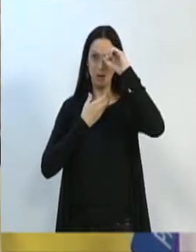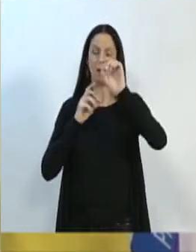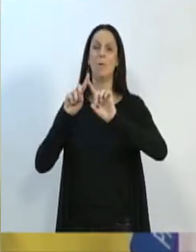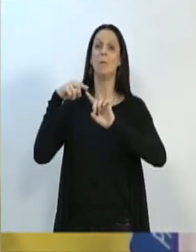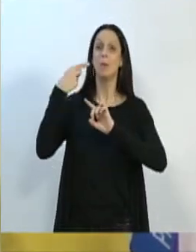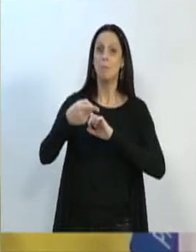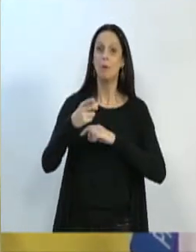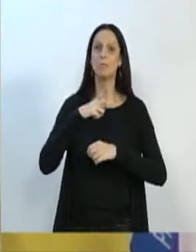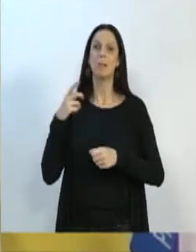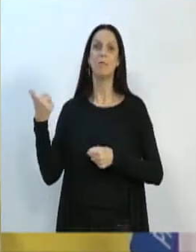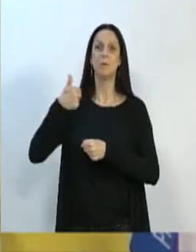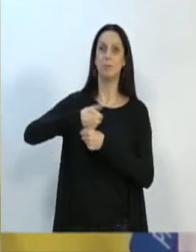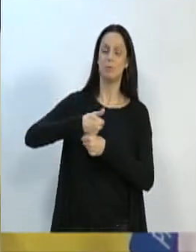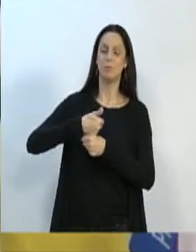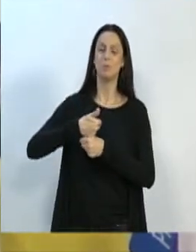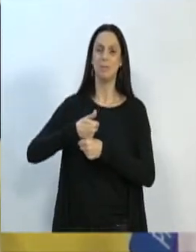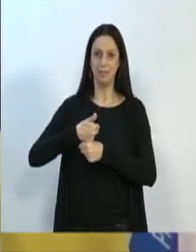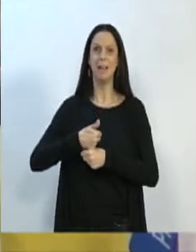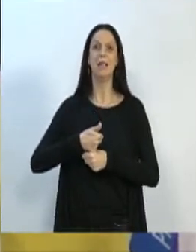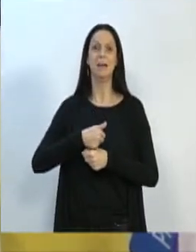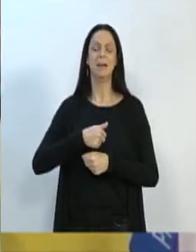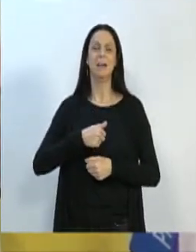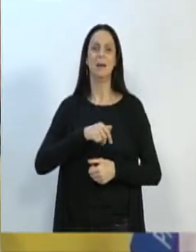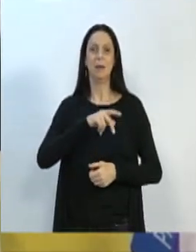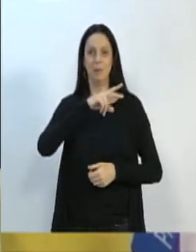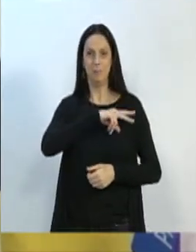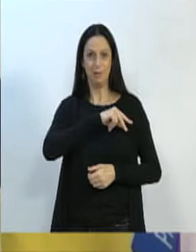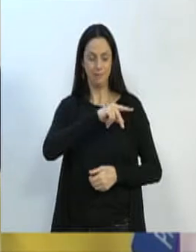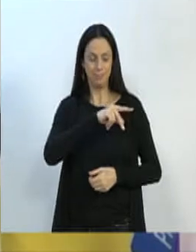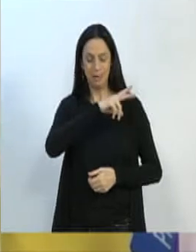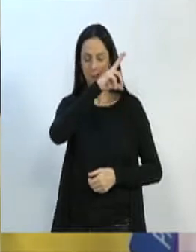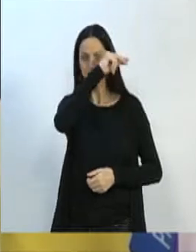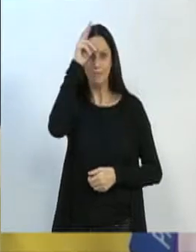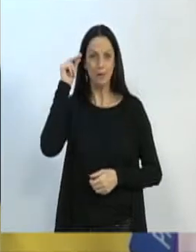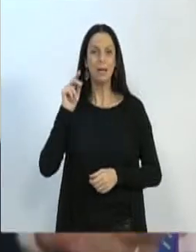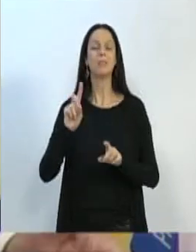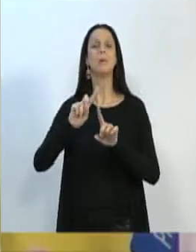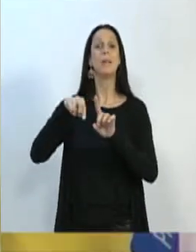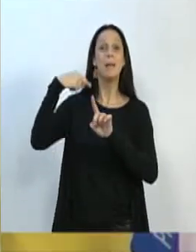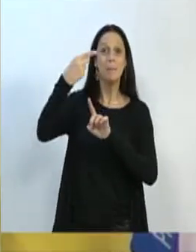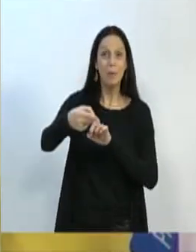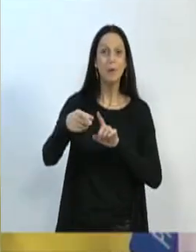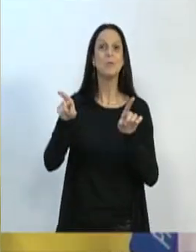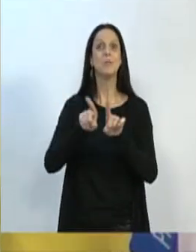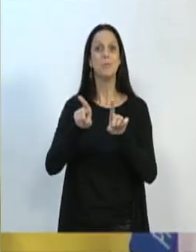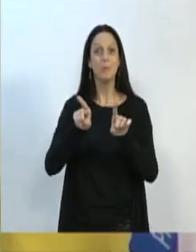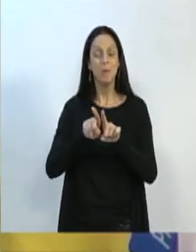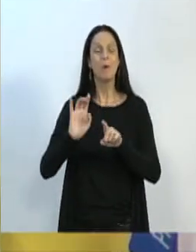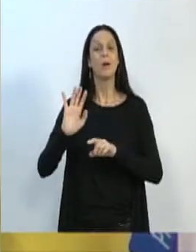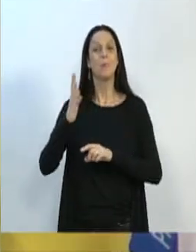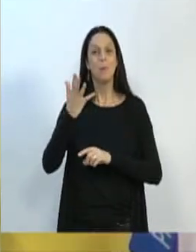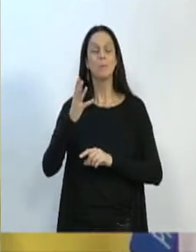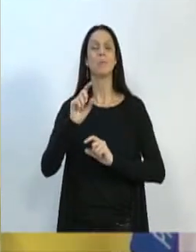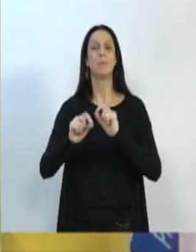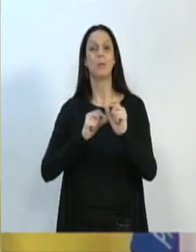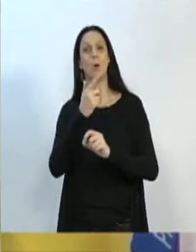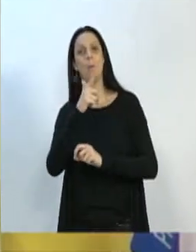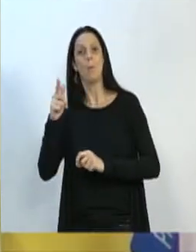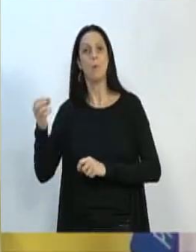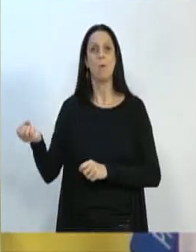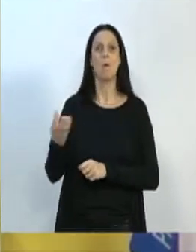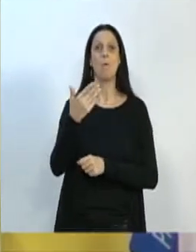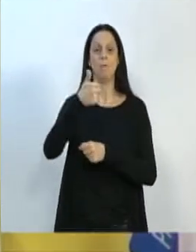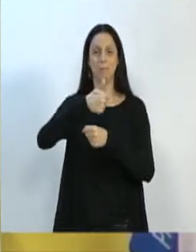Ferreira da Silva que sofreu incêndio 930 perto de resolver os 158 quem construído em 2000 é muito